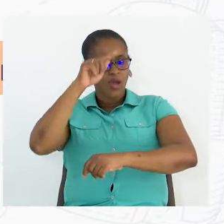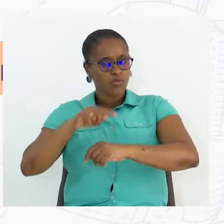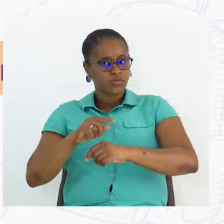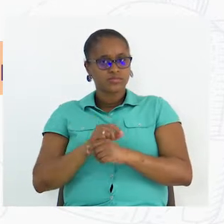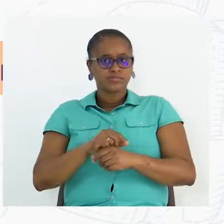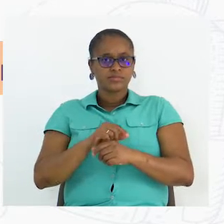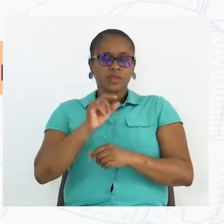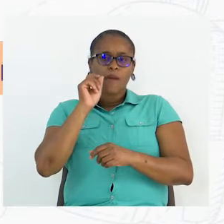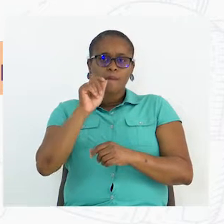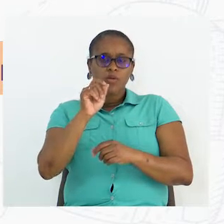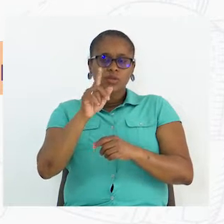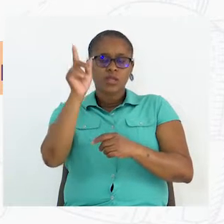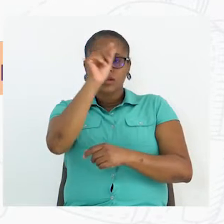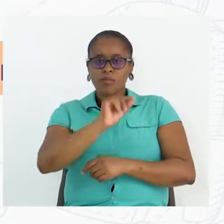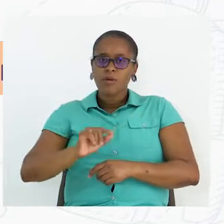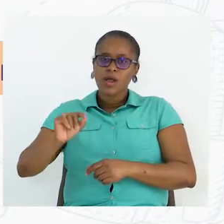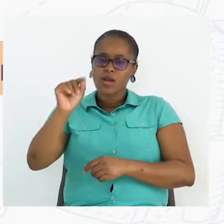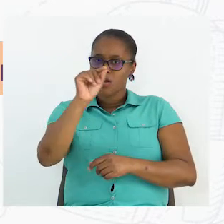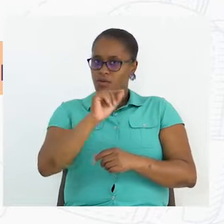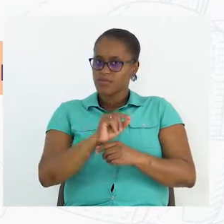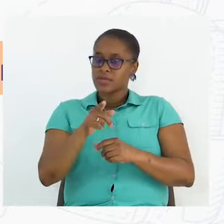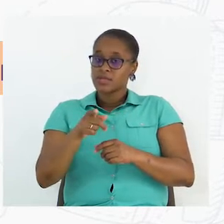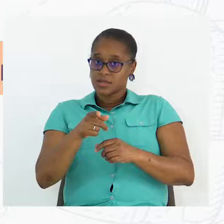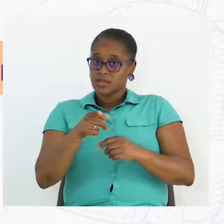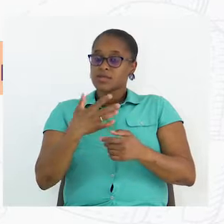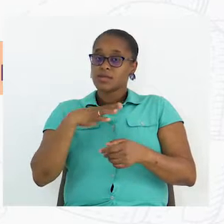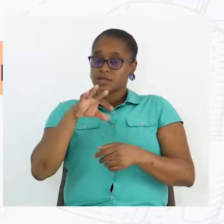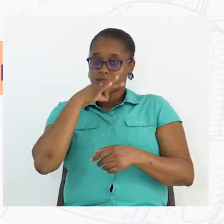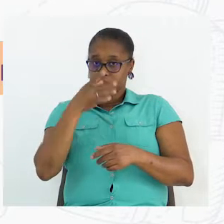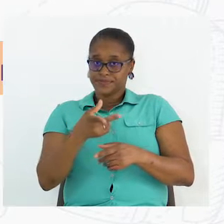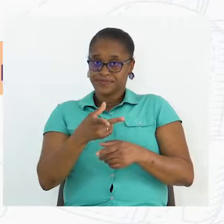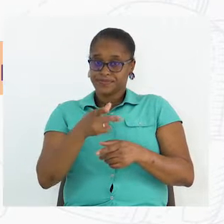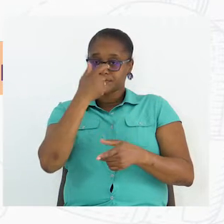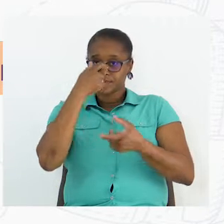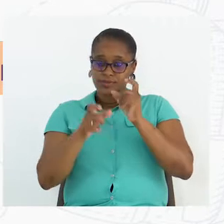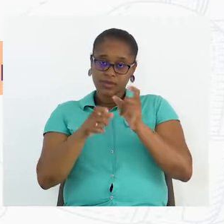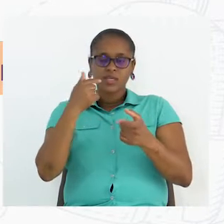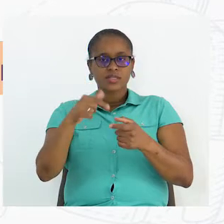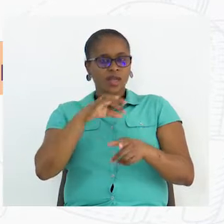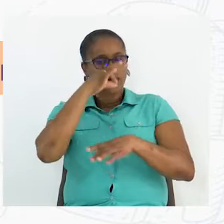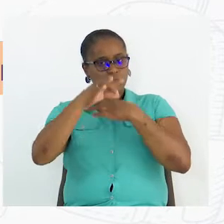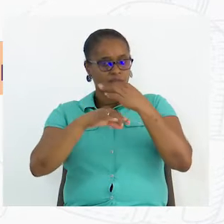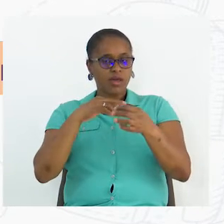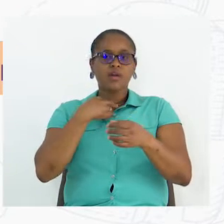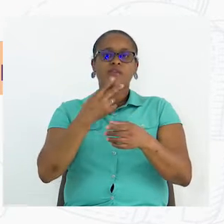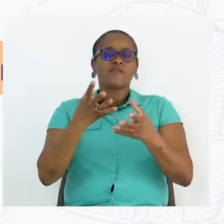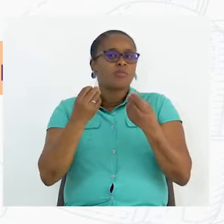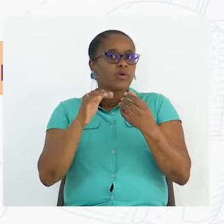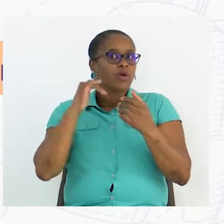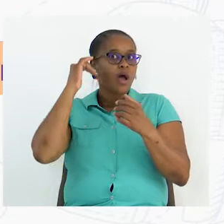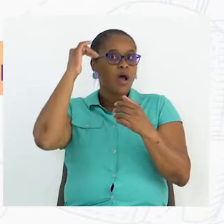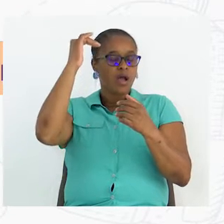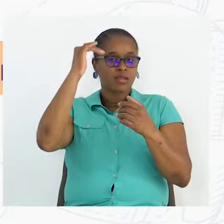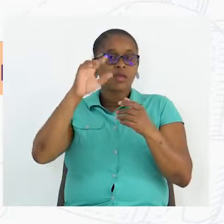na pontinha do balão, neste caso quer dizer que a personagem está a falar em voz muito